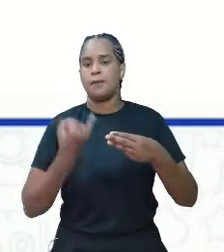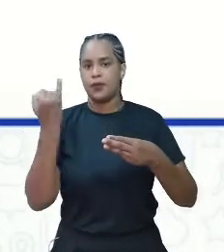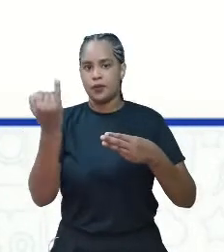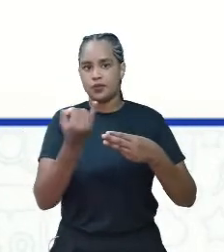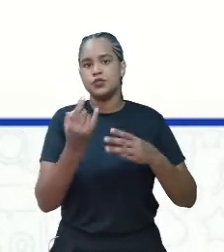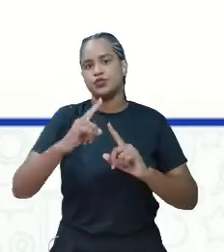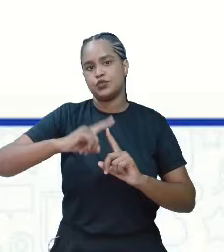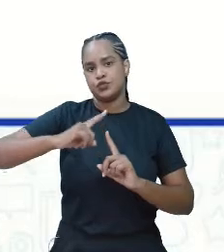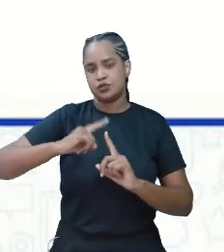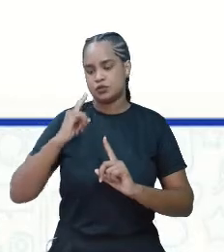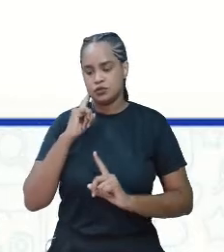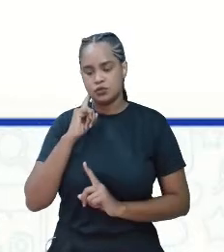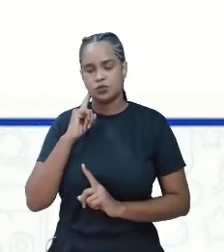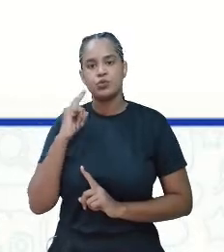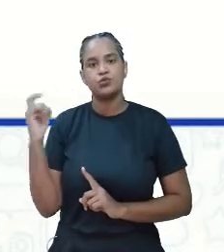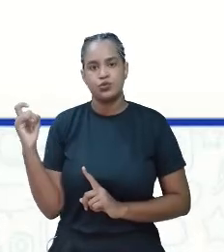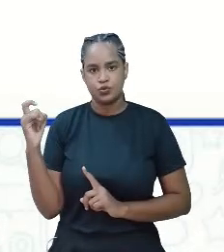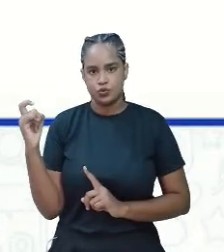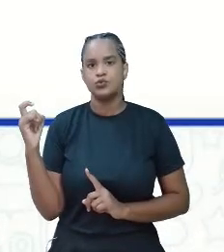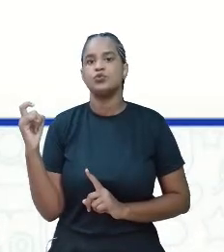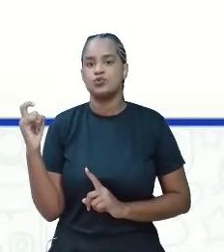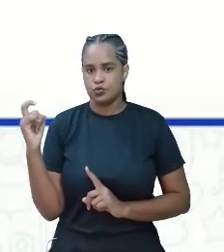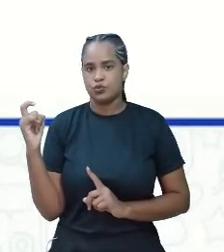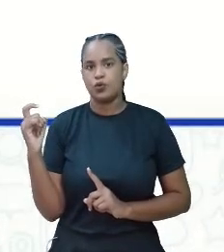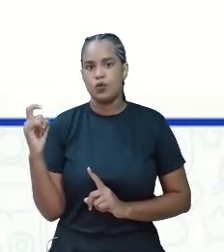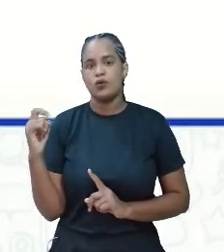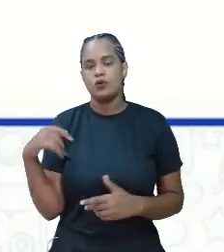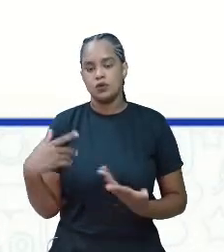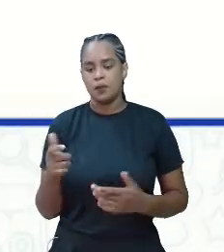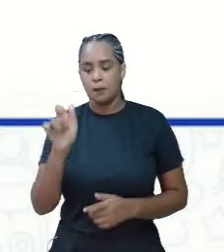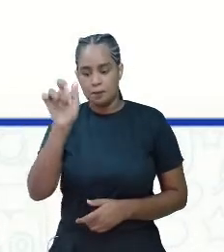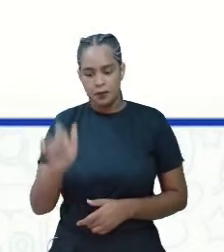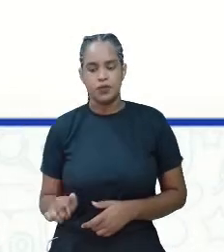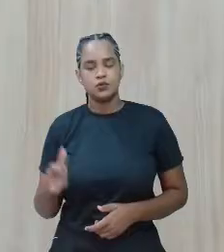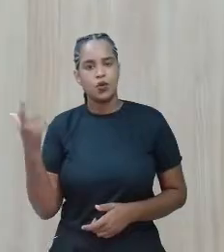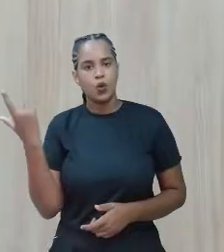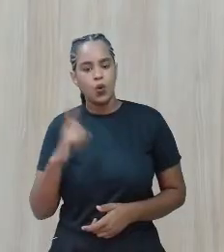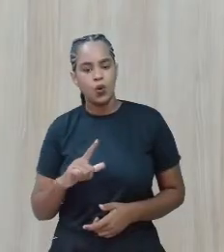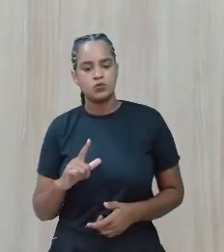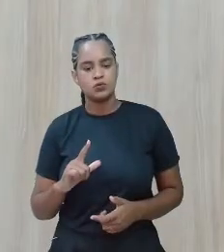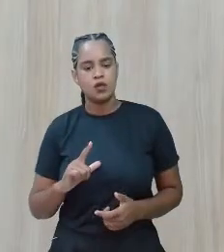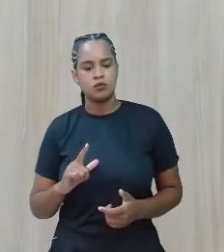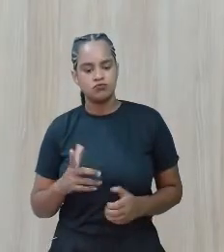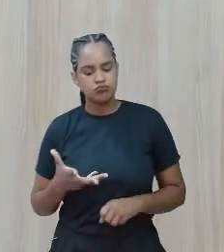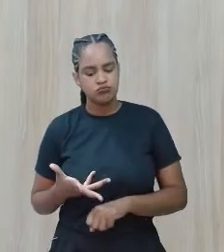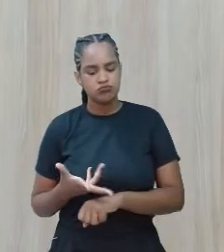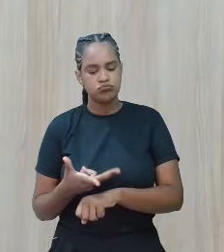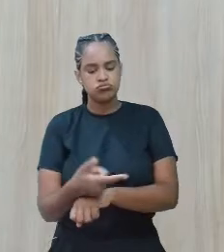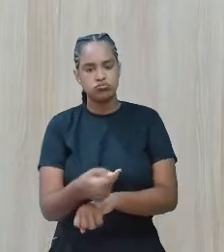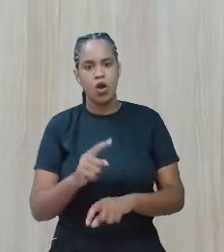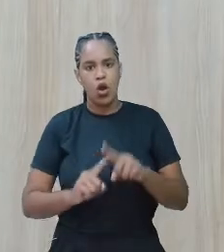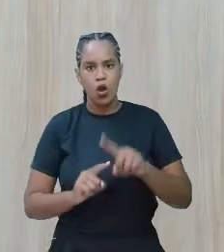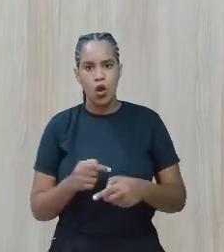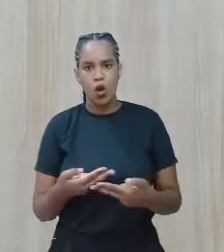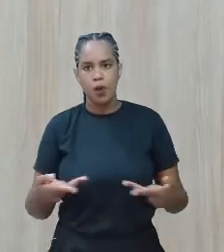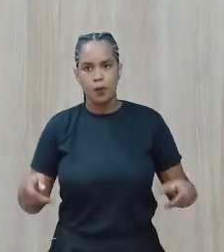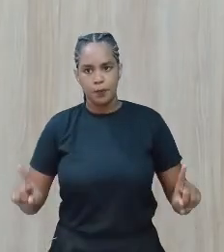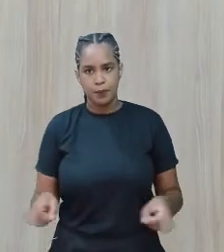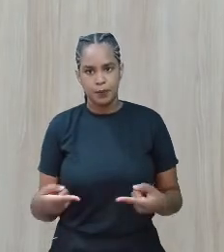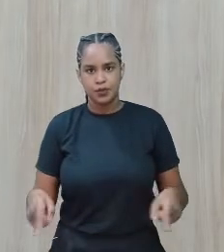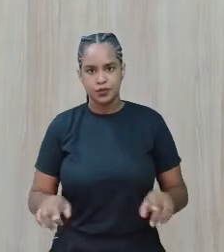importantes para que o artista possa saber e dominar o instrumento na sua